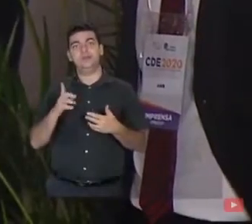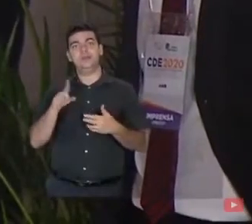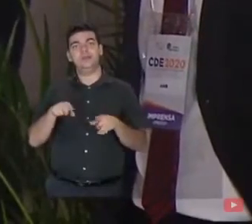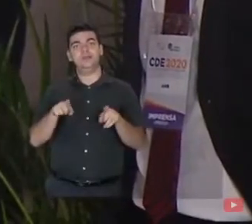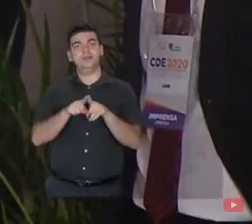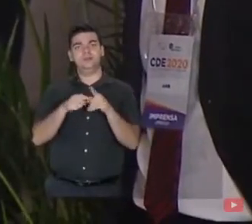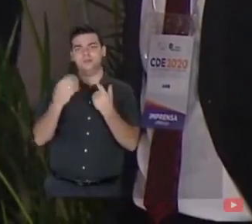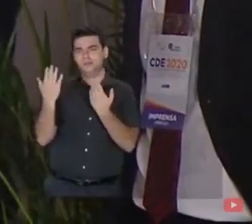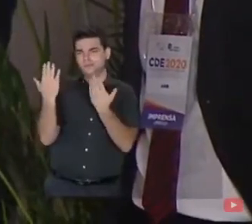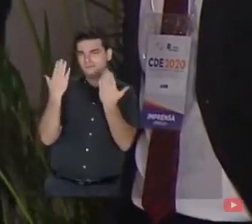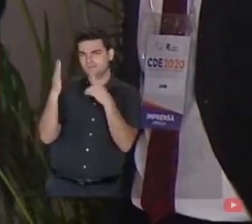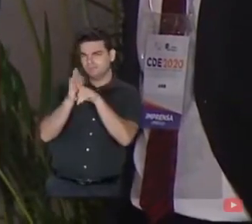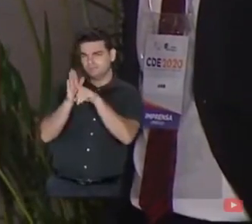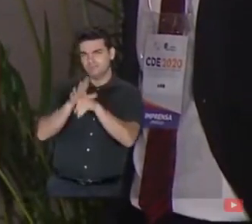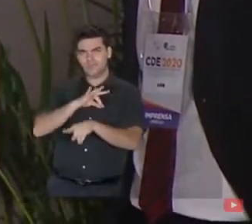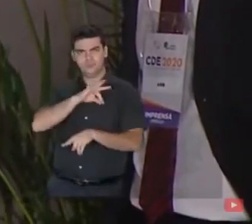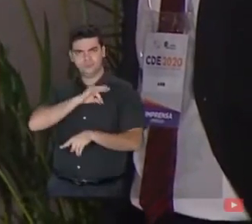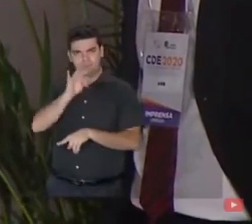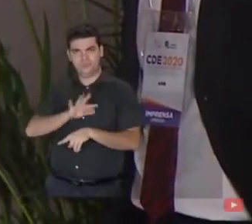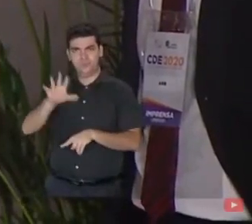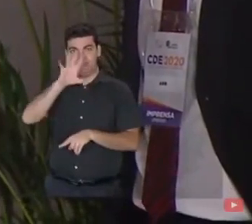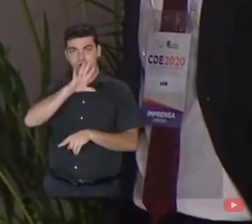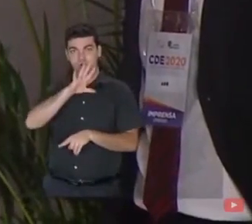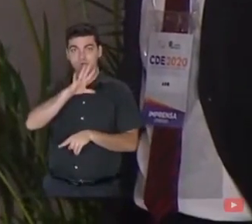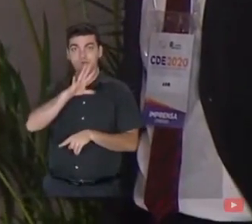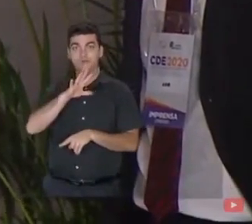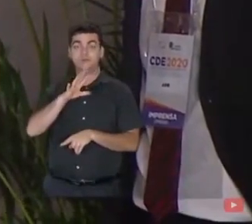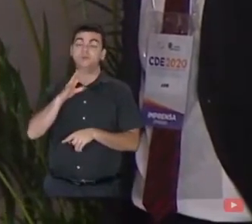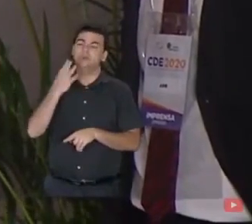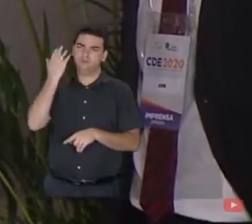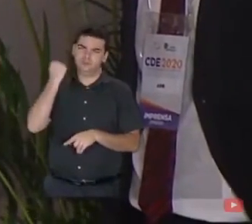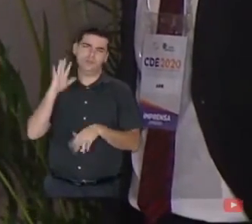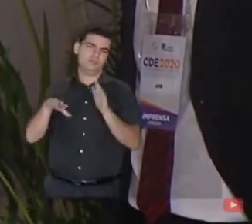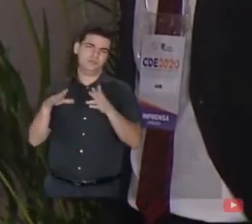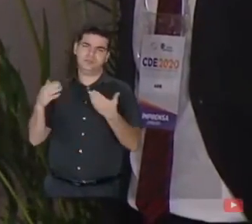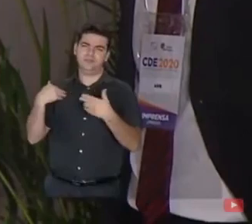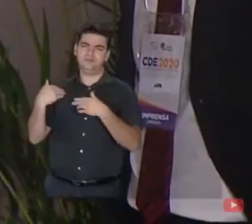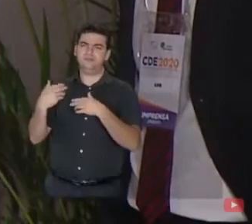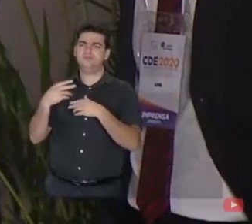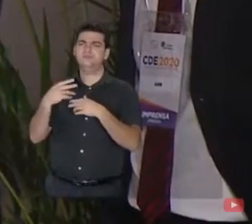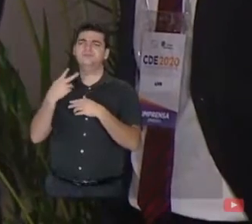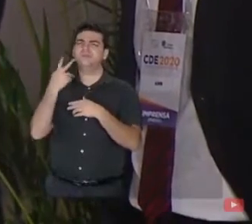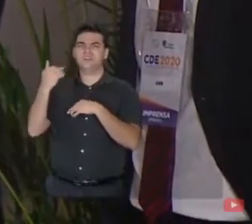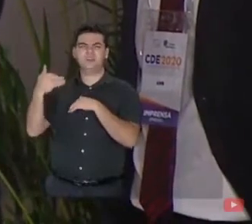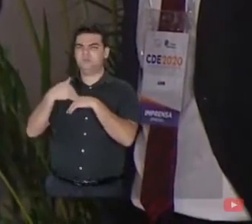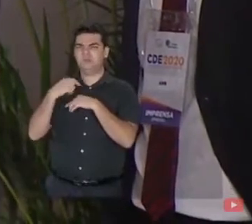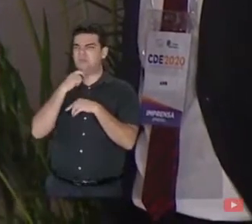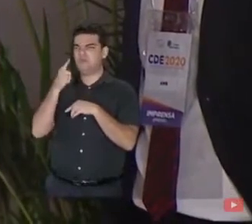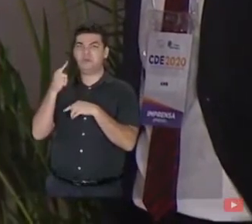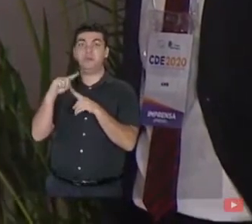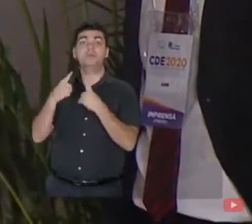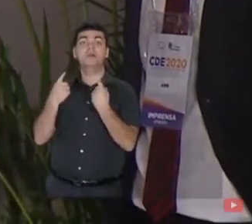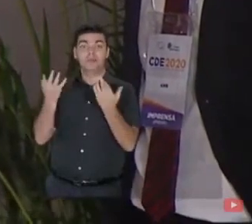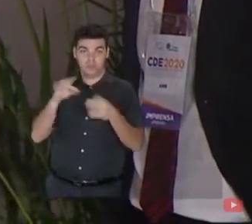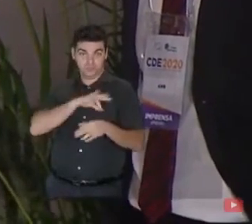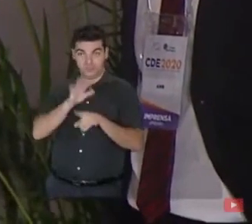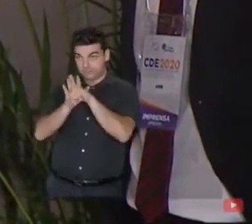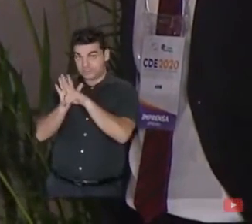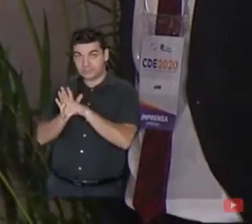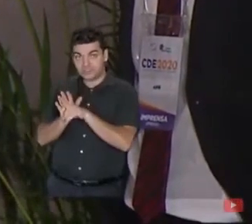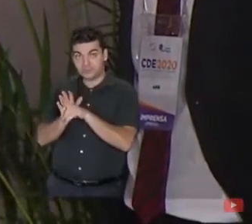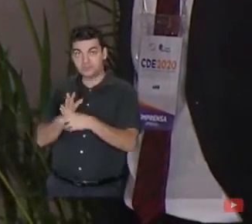alvo de investigação da Polícia Federal, embora não tivesse obtido sucesso. E em relação à questão